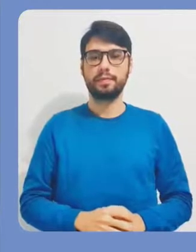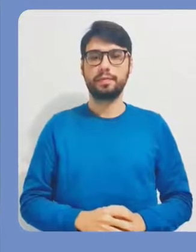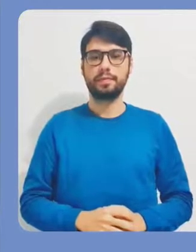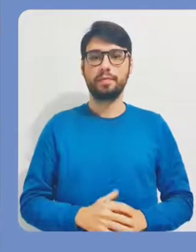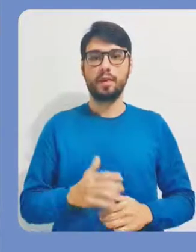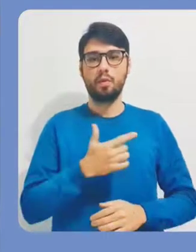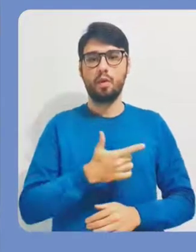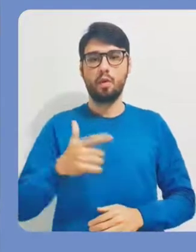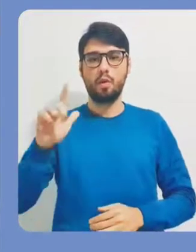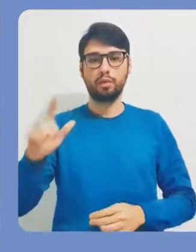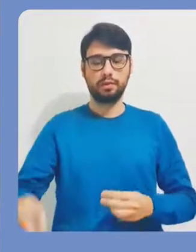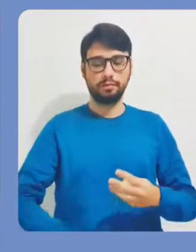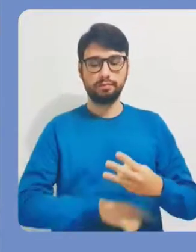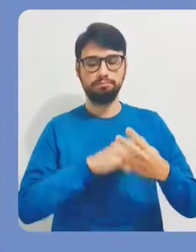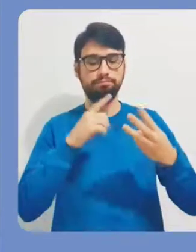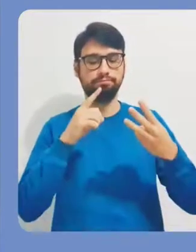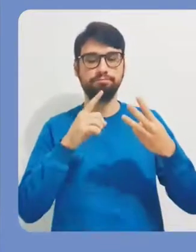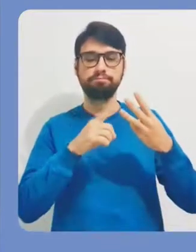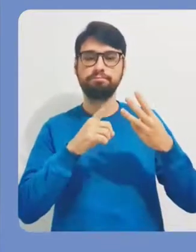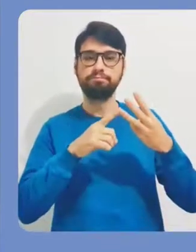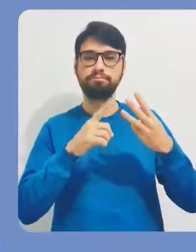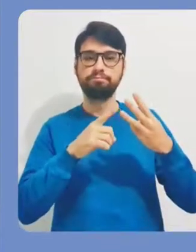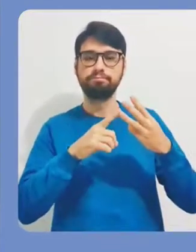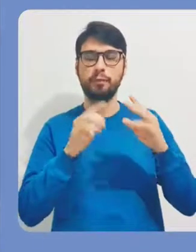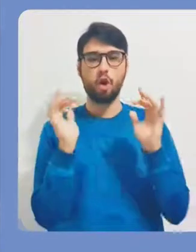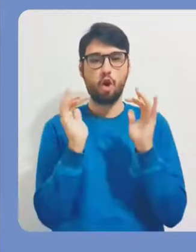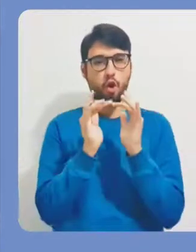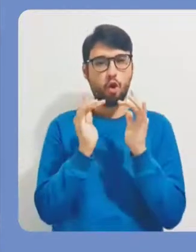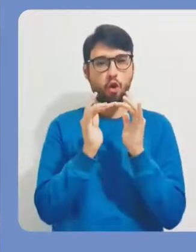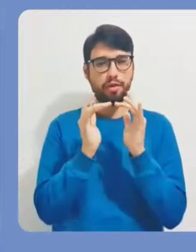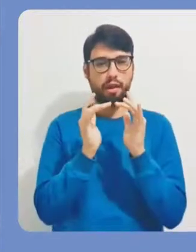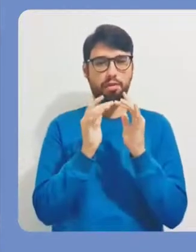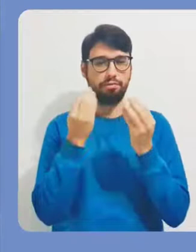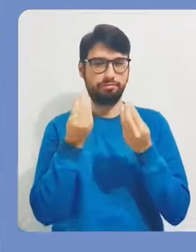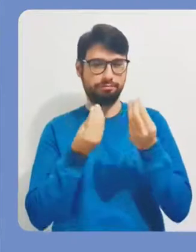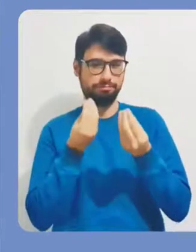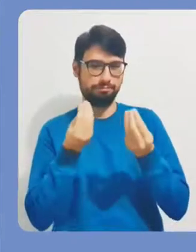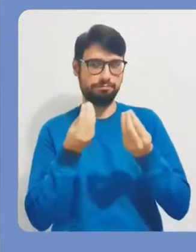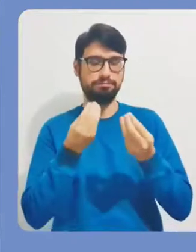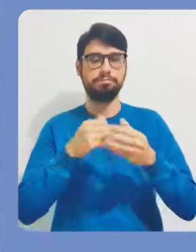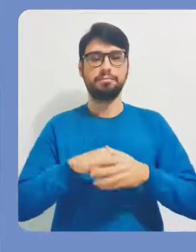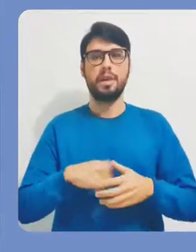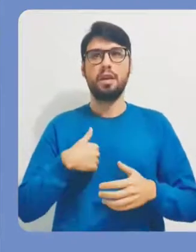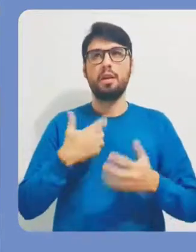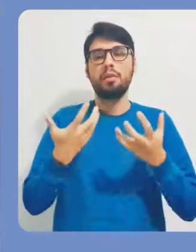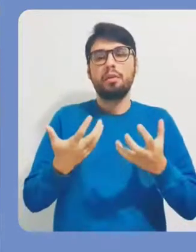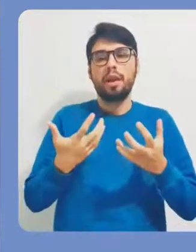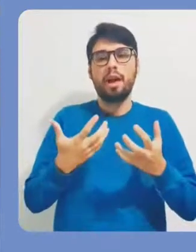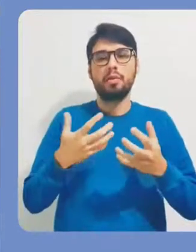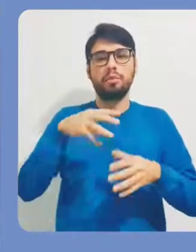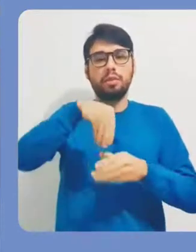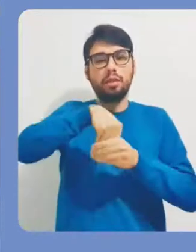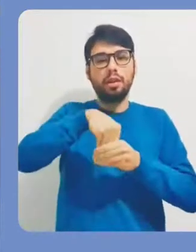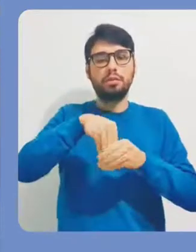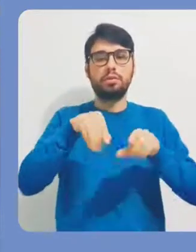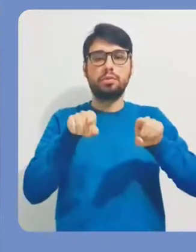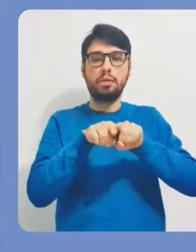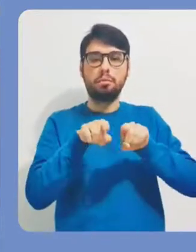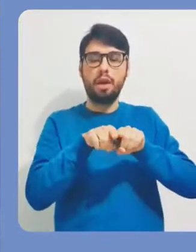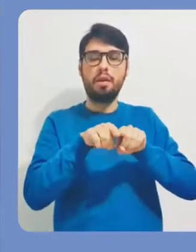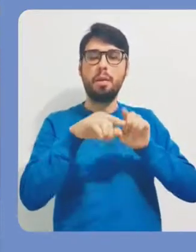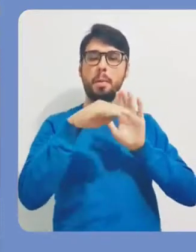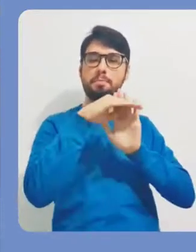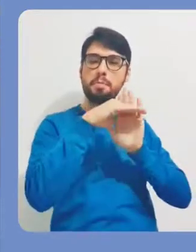A nossa próxima página que a gente vai criar é uma página de contato. Então, nesta página, eu vou querer deixar disponível um